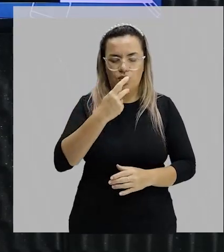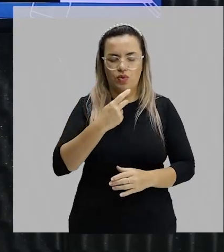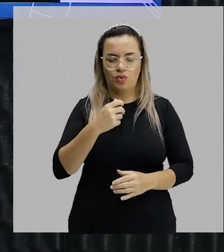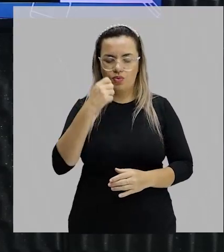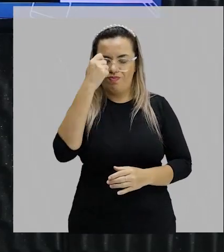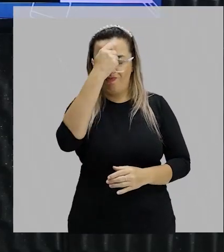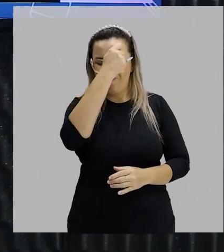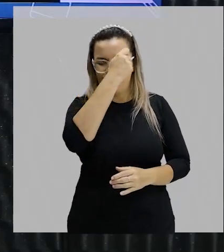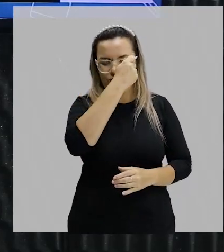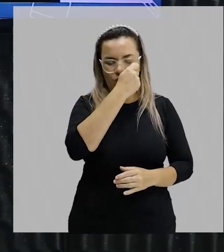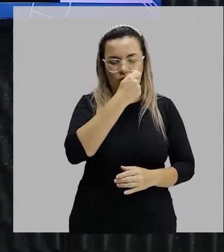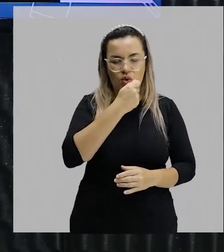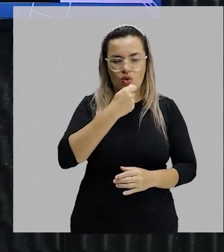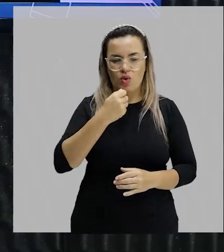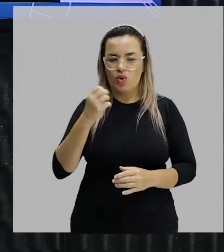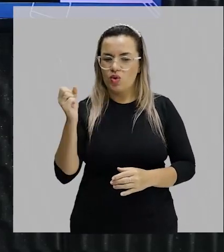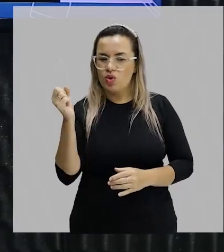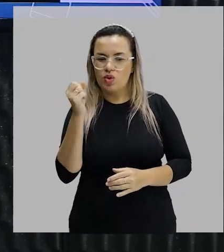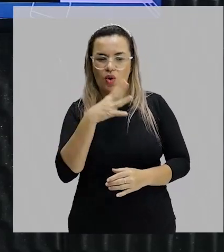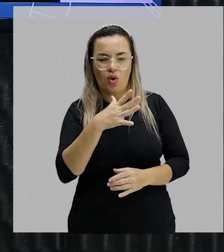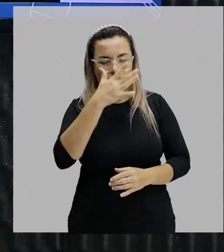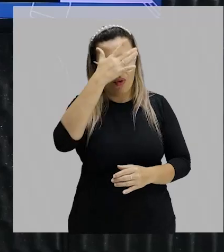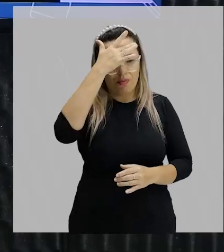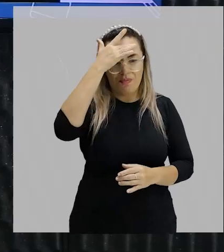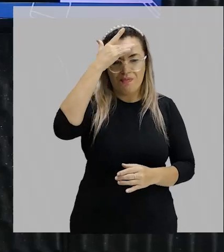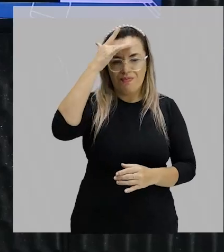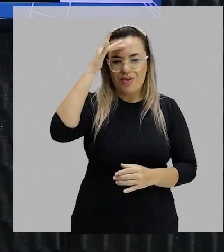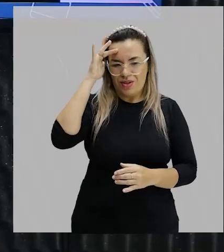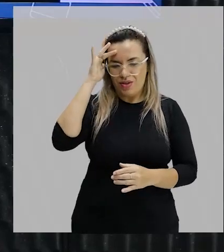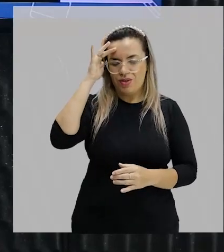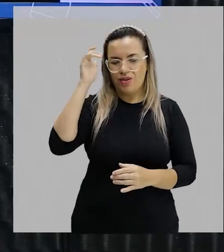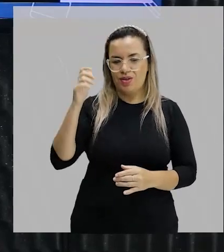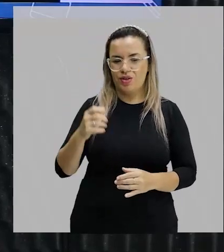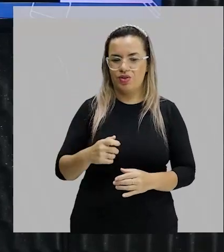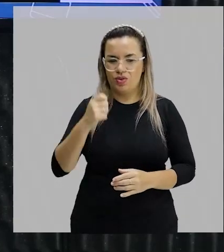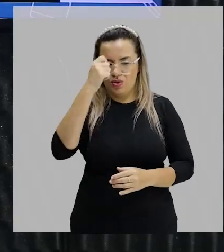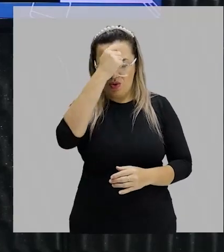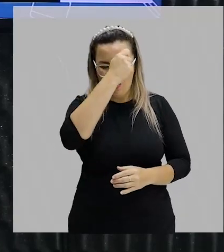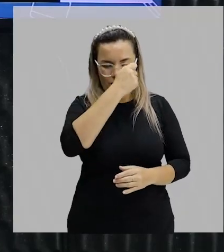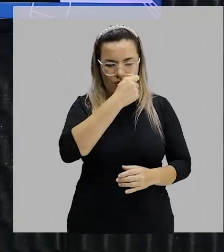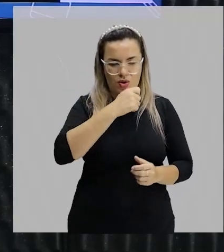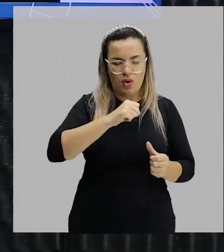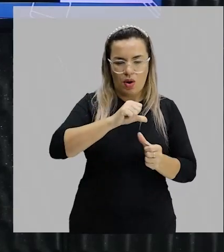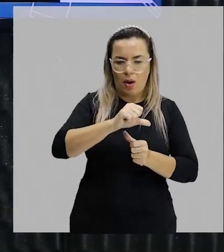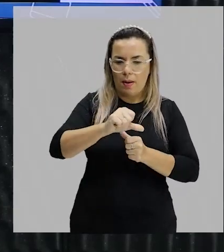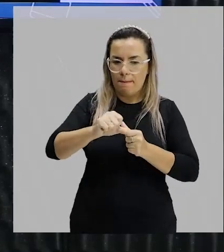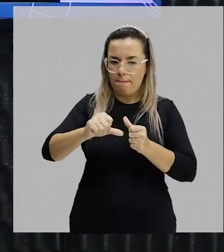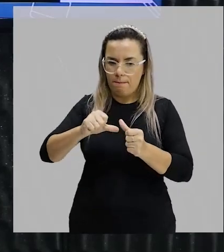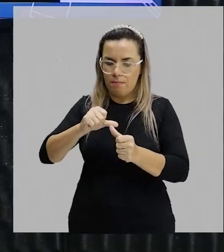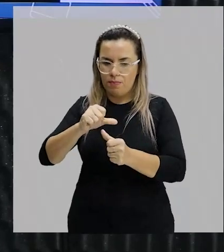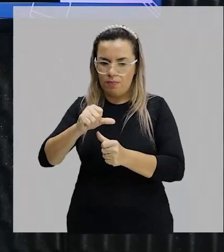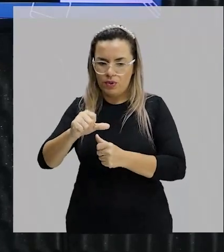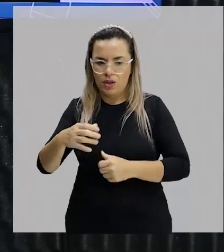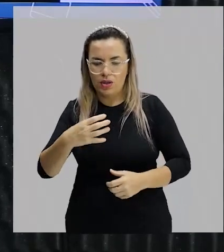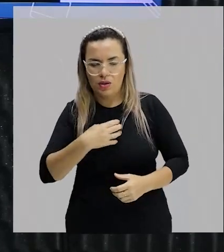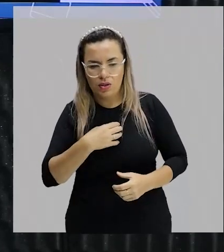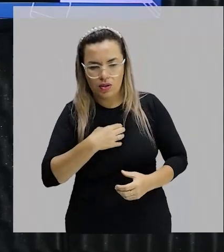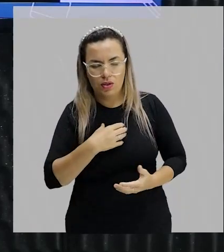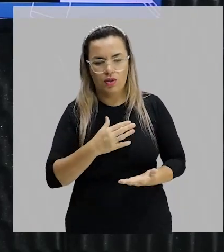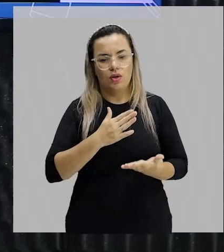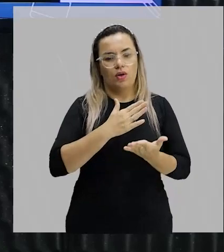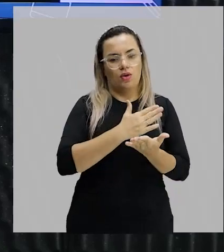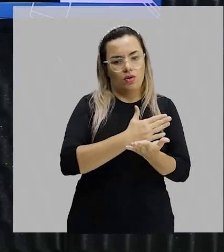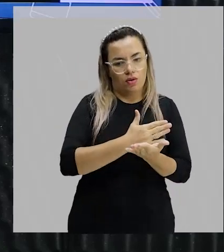um novo ser que muitas vezes fala sem precisar de palavras. O clown, ou o palhaço, ele surge das montagens